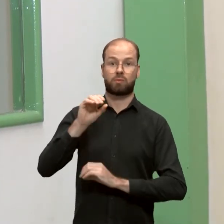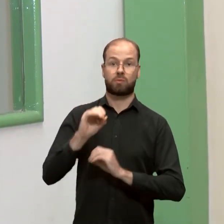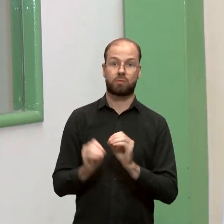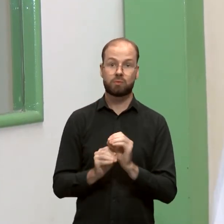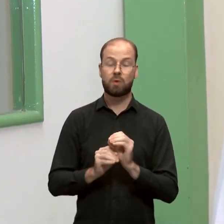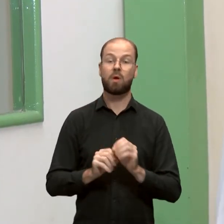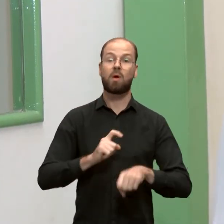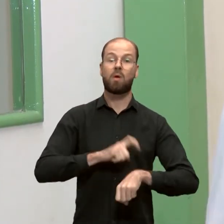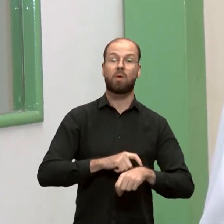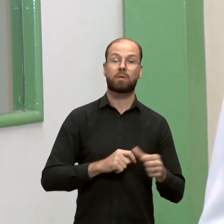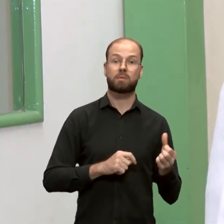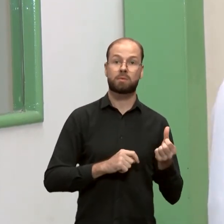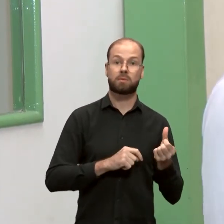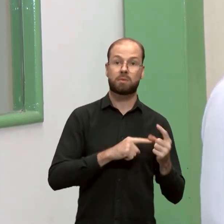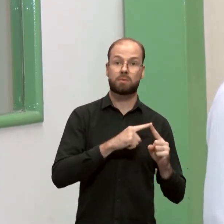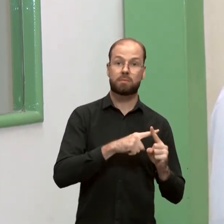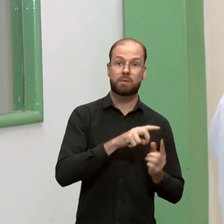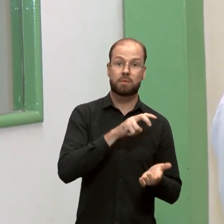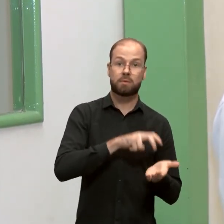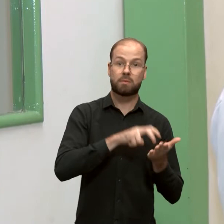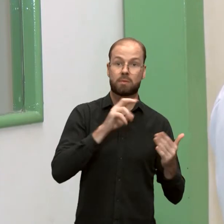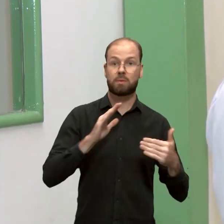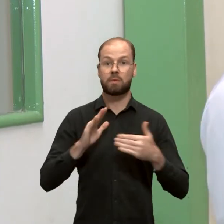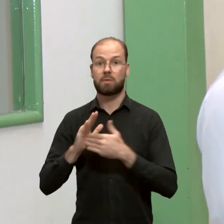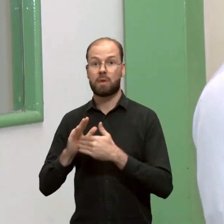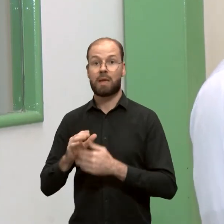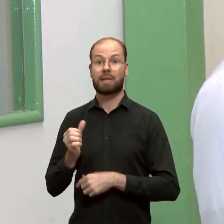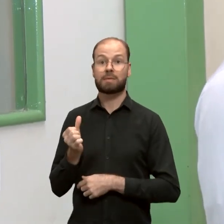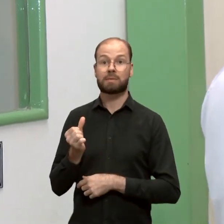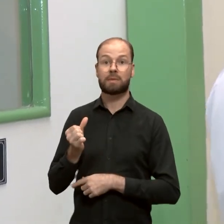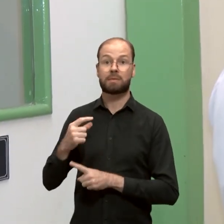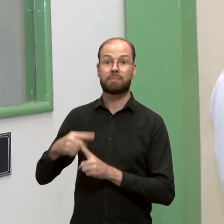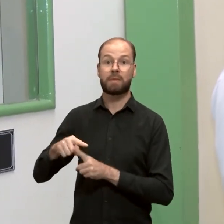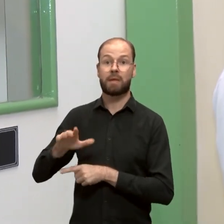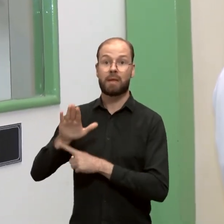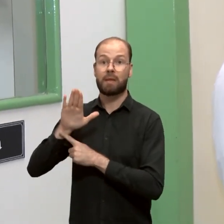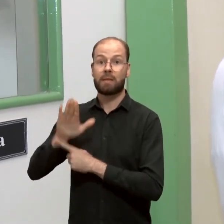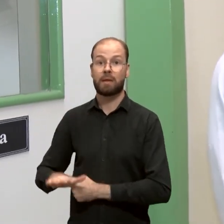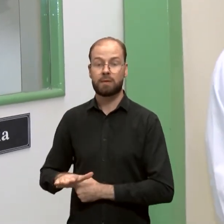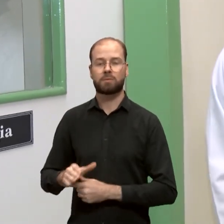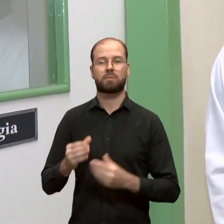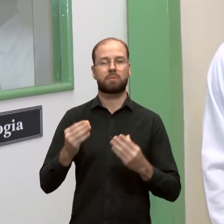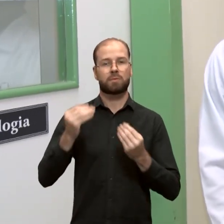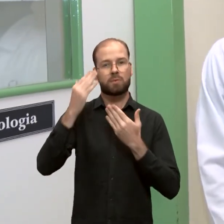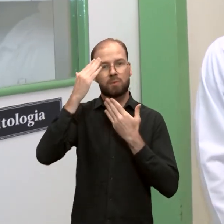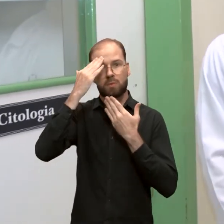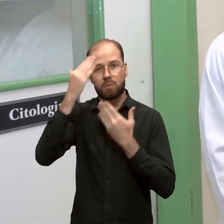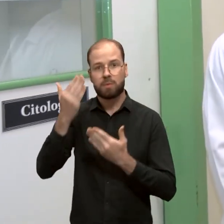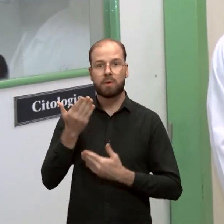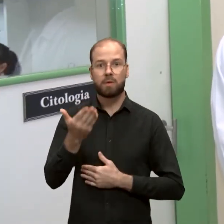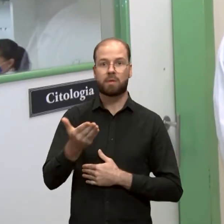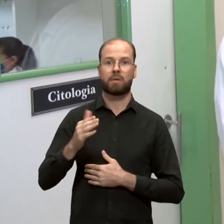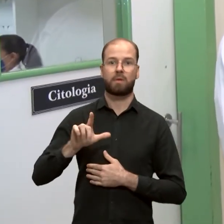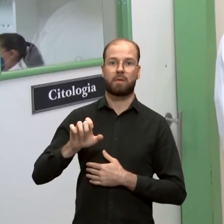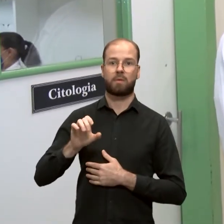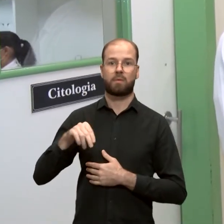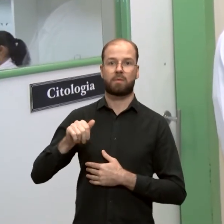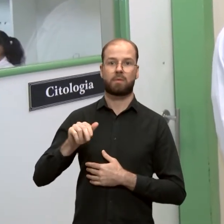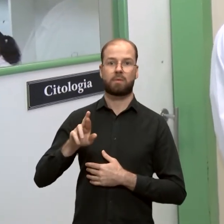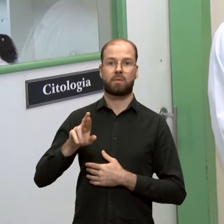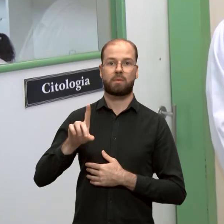das 6h30 da manhã às 18h30. Maravilha, muito obrigado, Leonardo. E para você que se interessou pelas